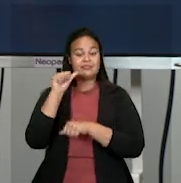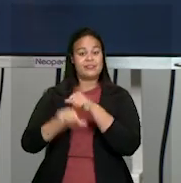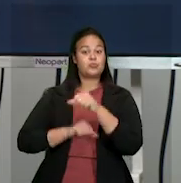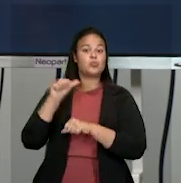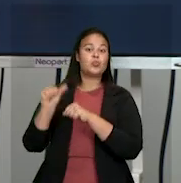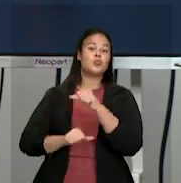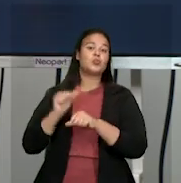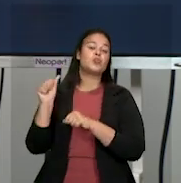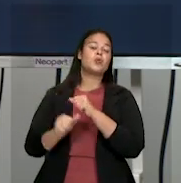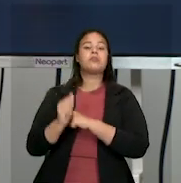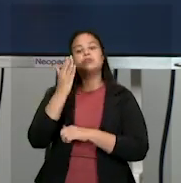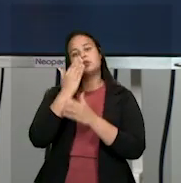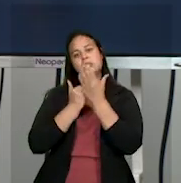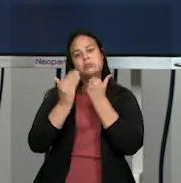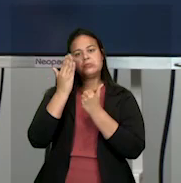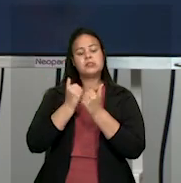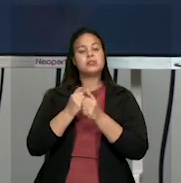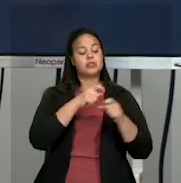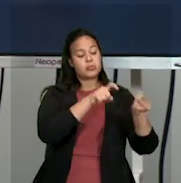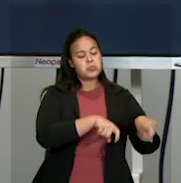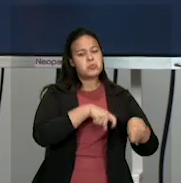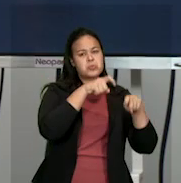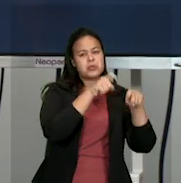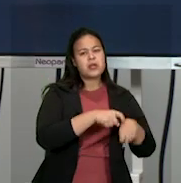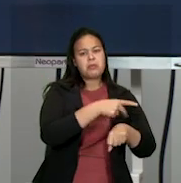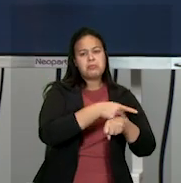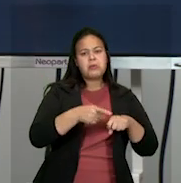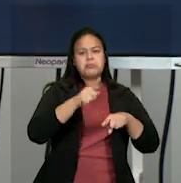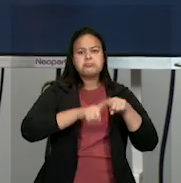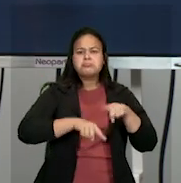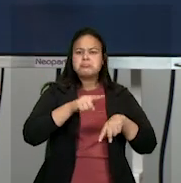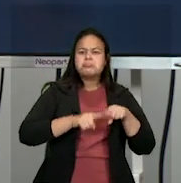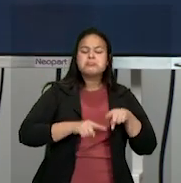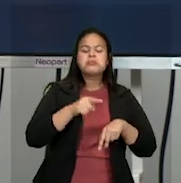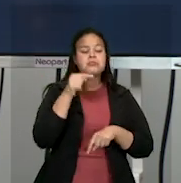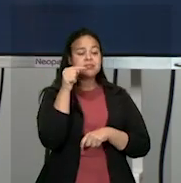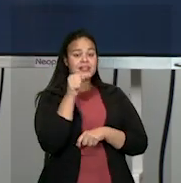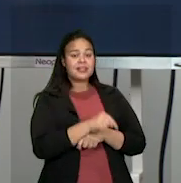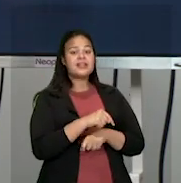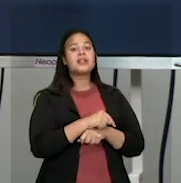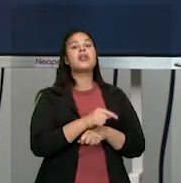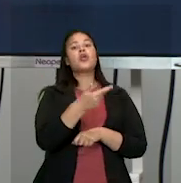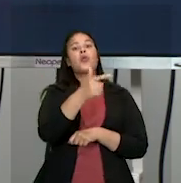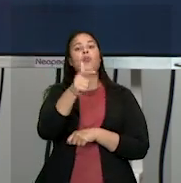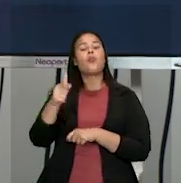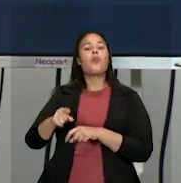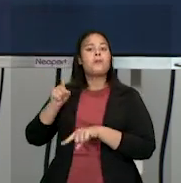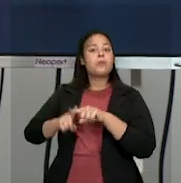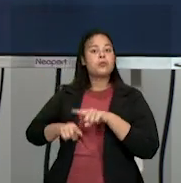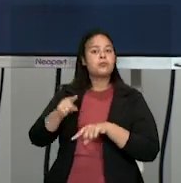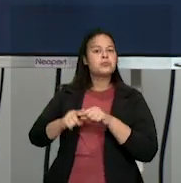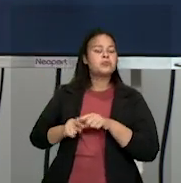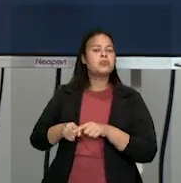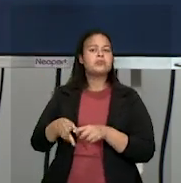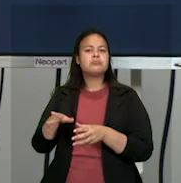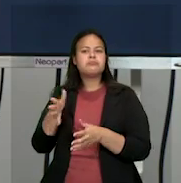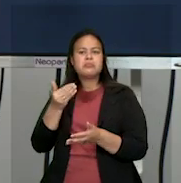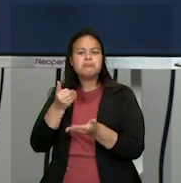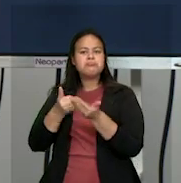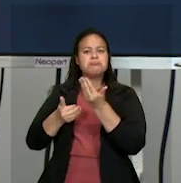transformar aqueles alimentos que vêm do campo, aquelas matérias-primas que vêm do campo, em outros produtos que a gente